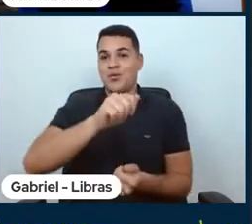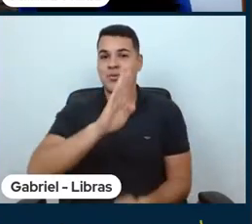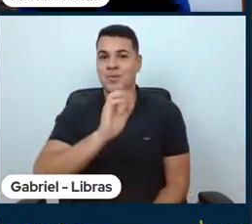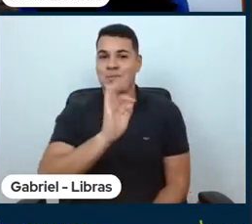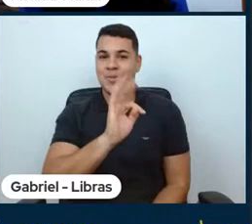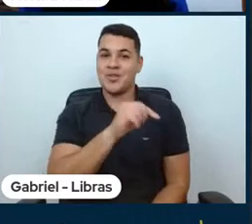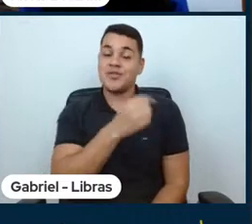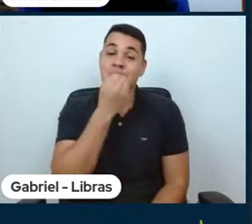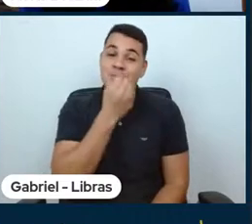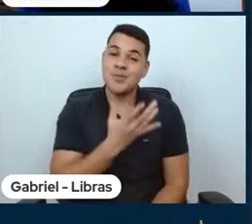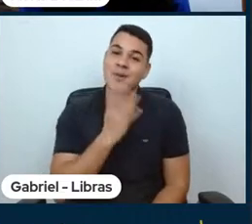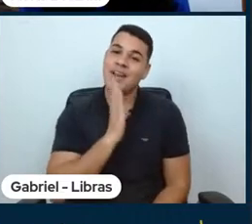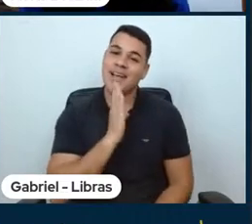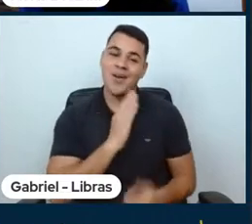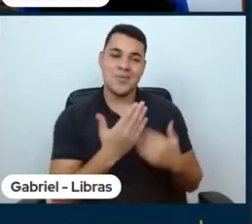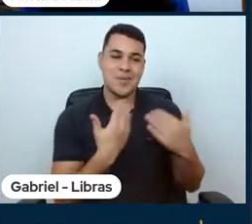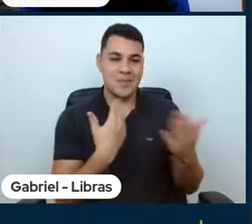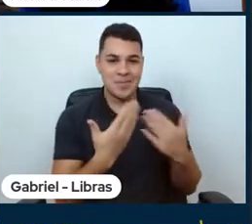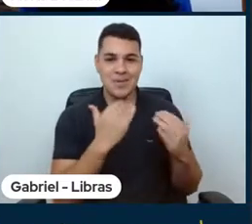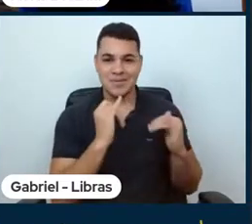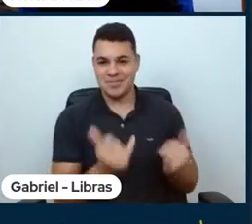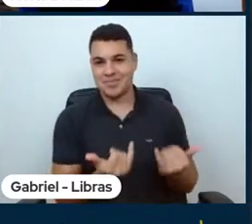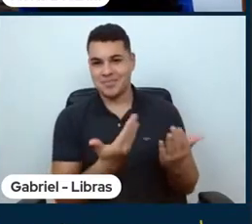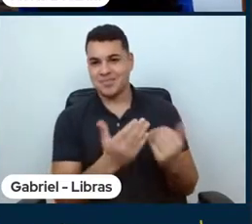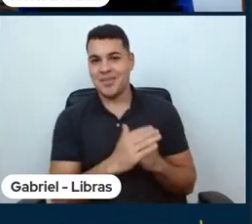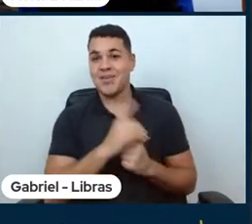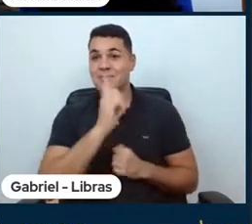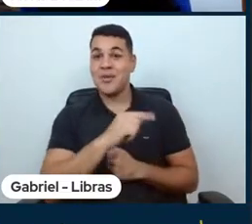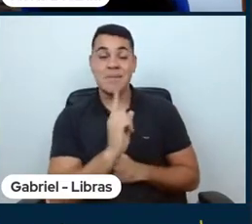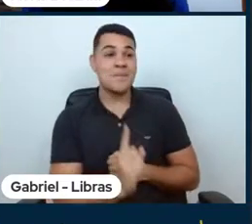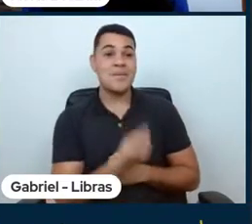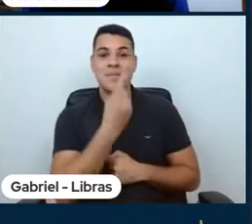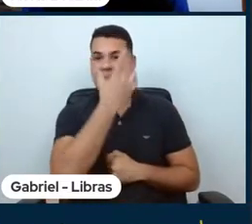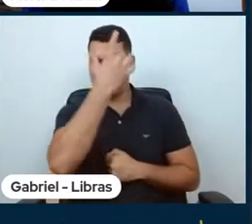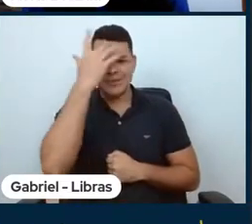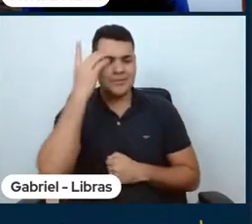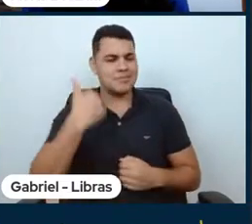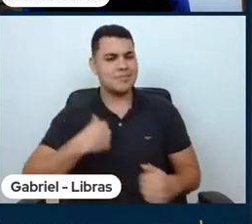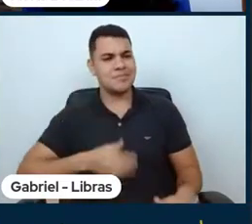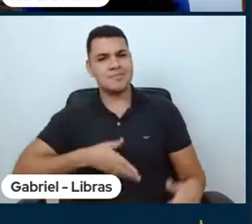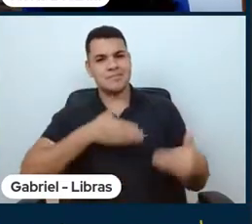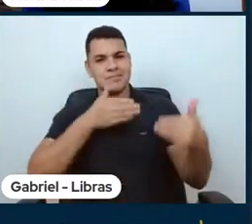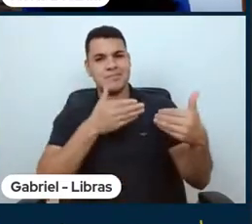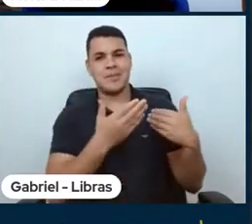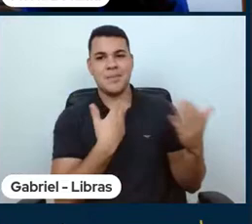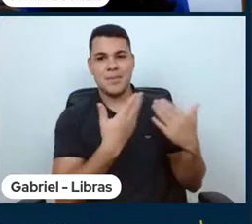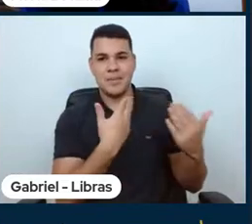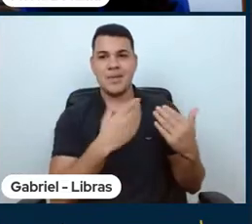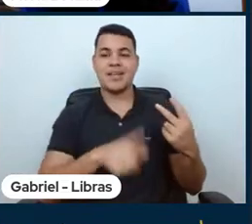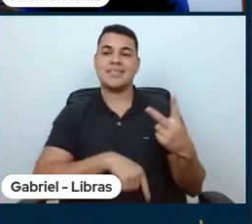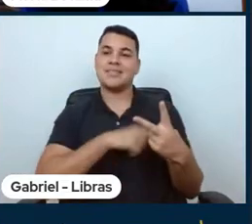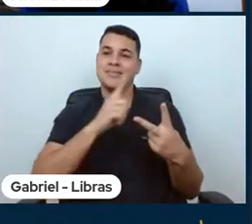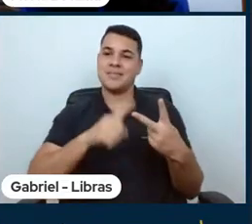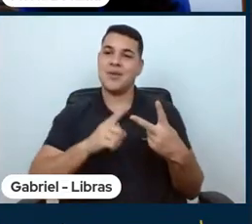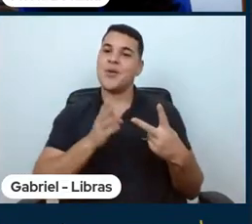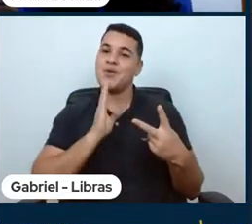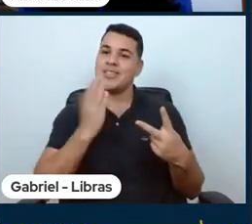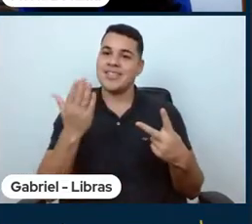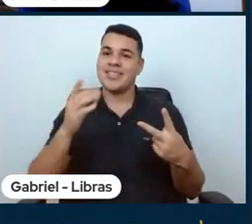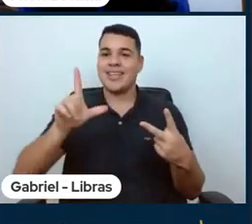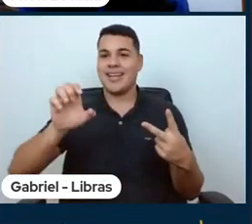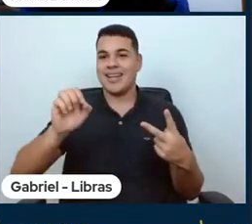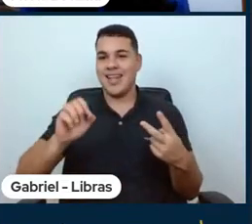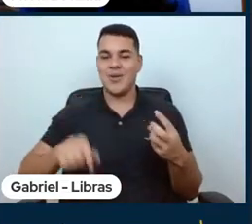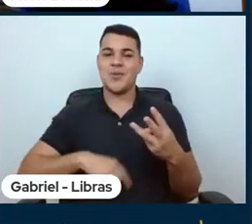legal essa conversa com ele, porque foi a primeira, assim. E aí, depois eu conheci você, Léo, e a Lívia, né, que estava